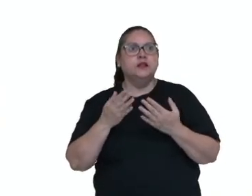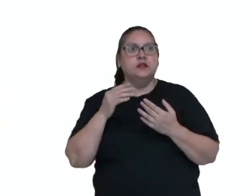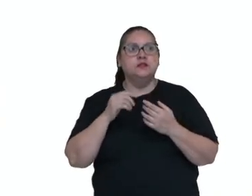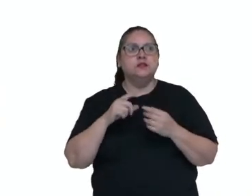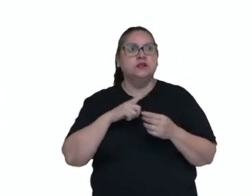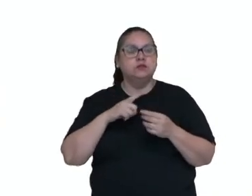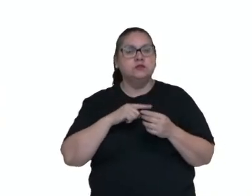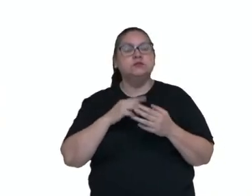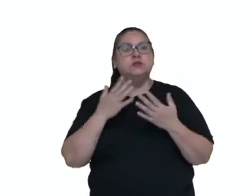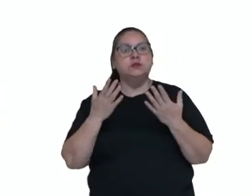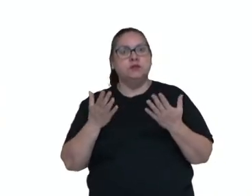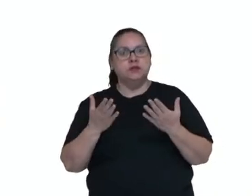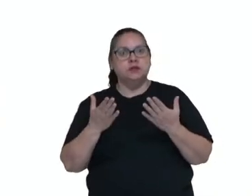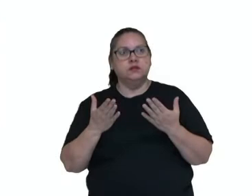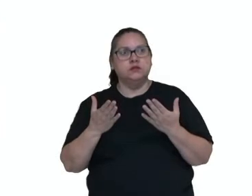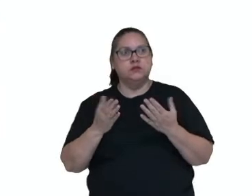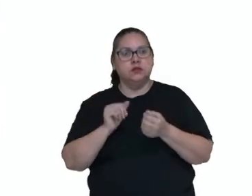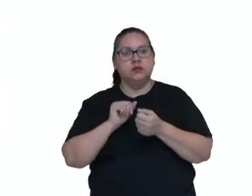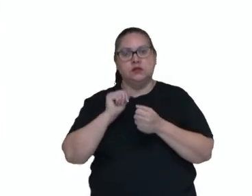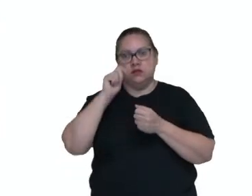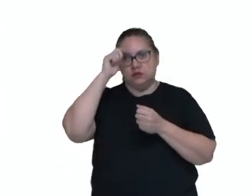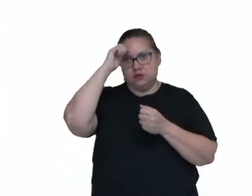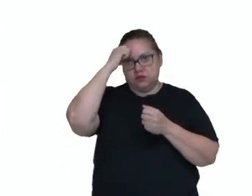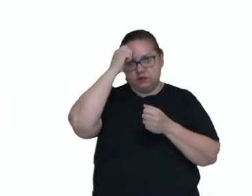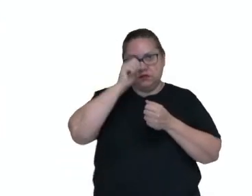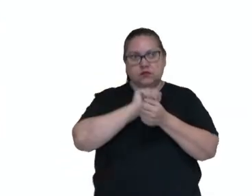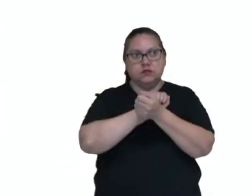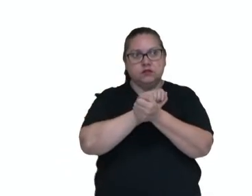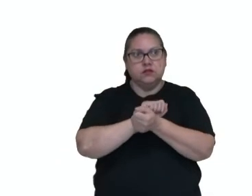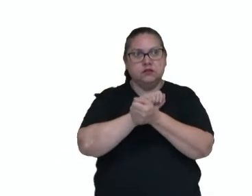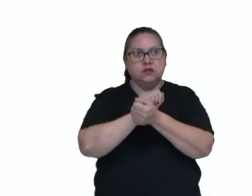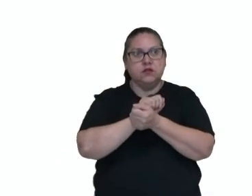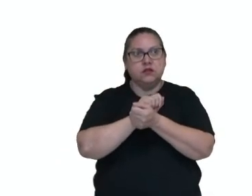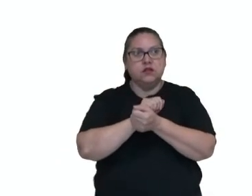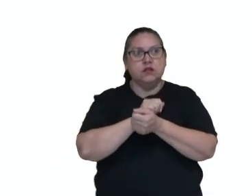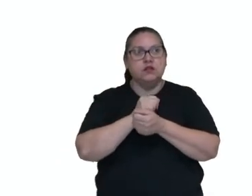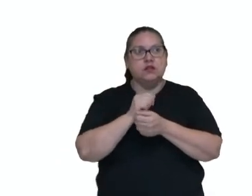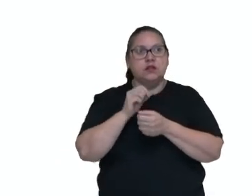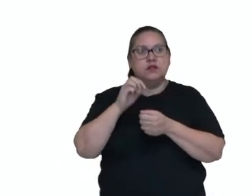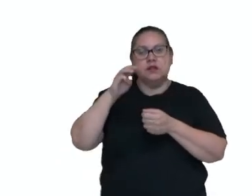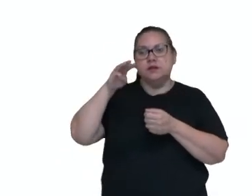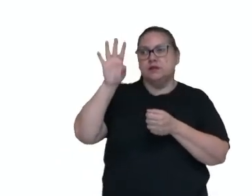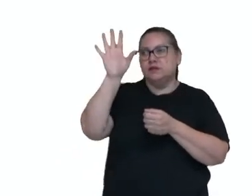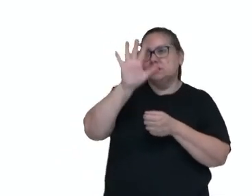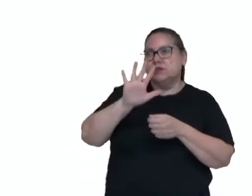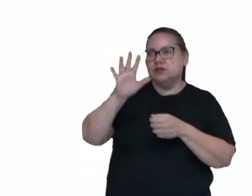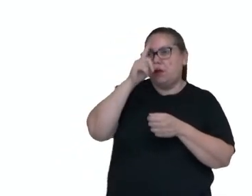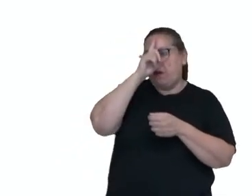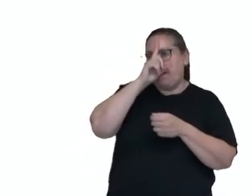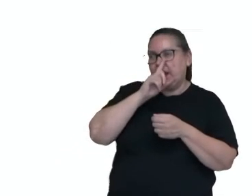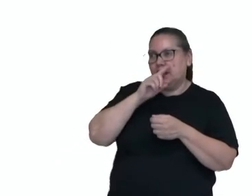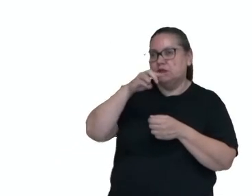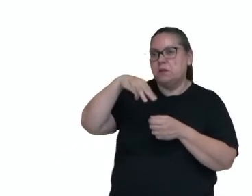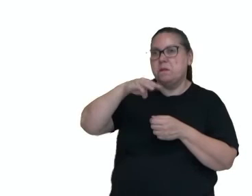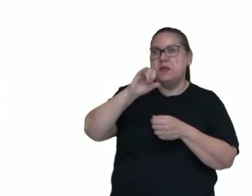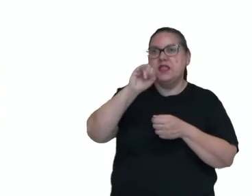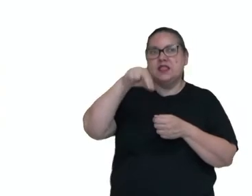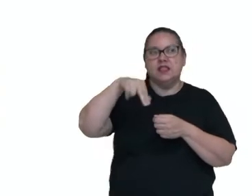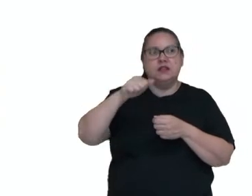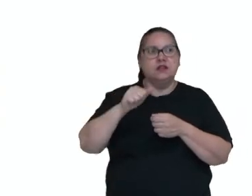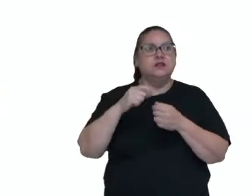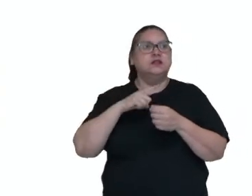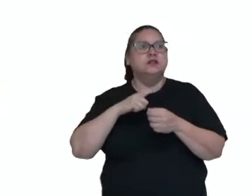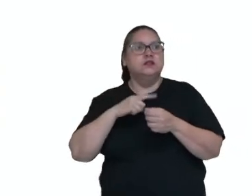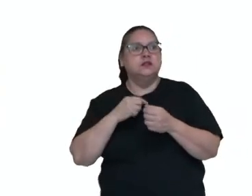Nós temos então esses africanos da costa ocidental que vieram da costa da Mina, que são dessa região aqui em amarelo. Então nós temos